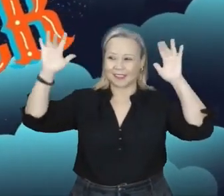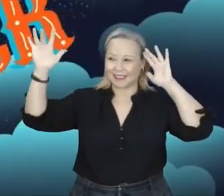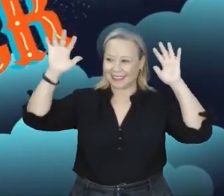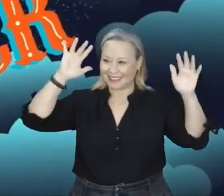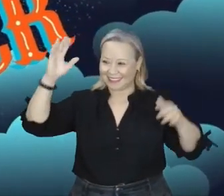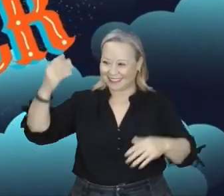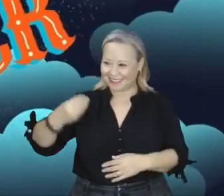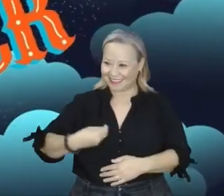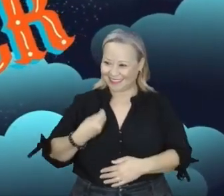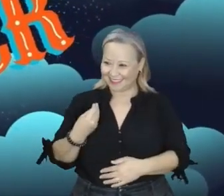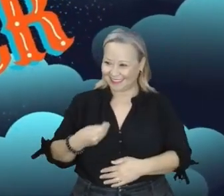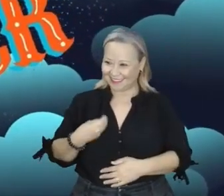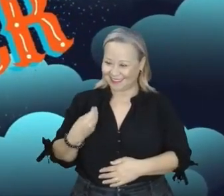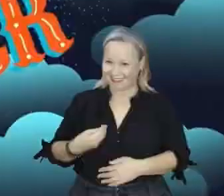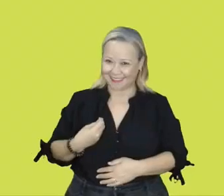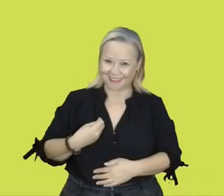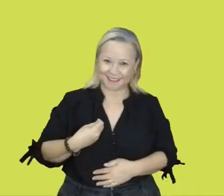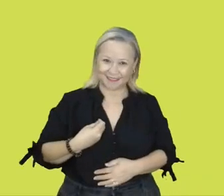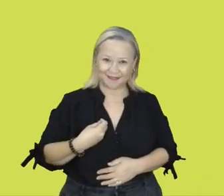viver.